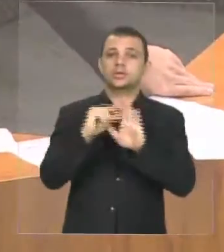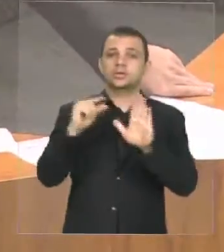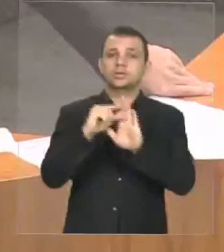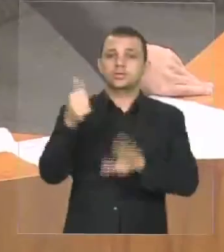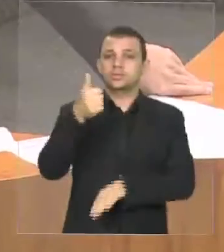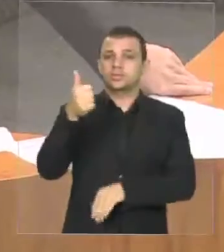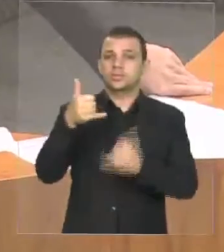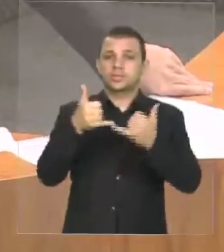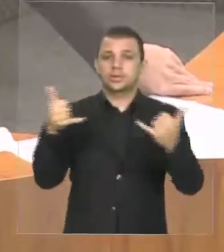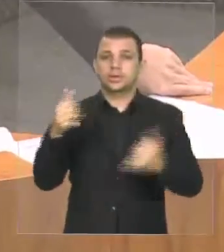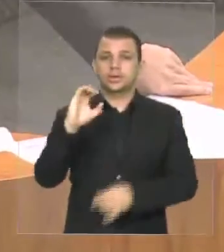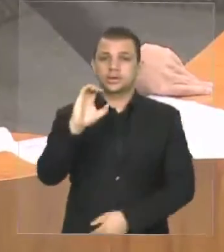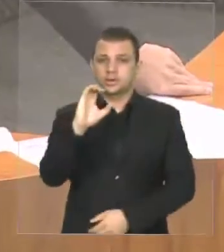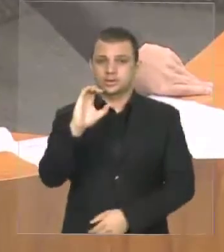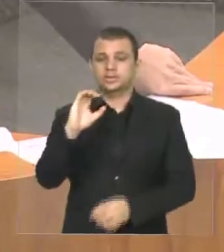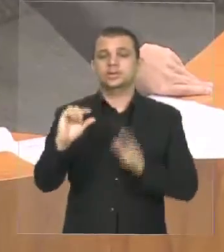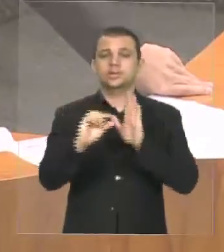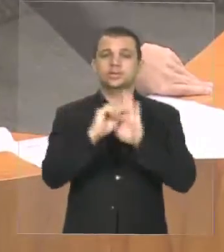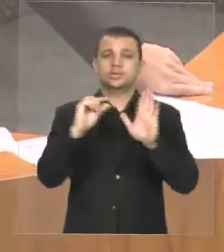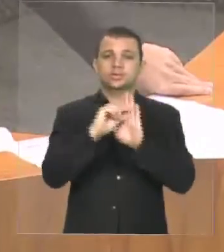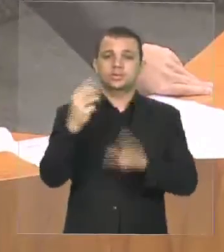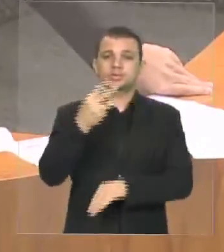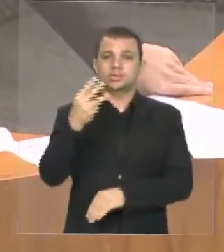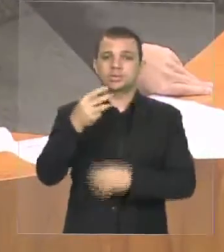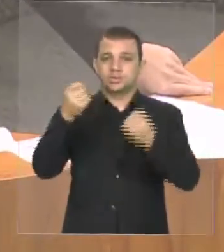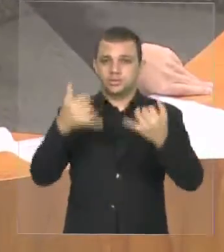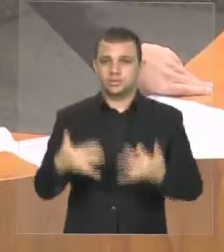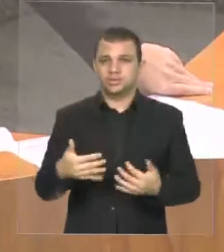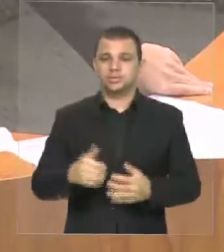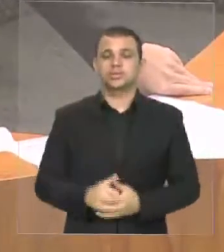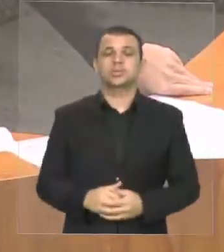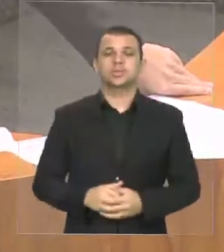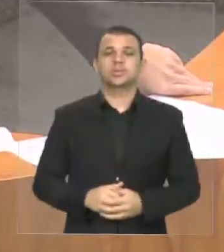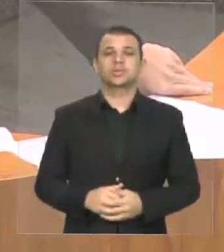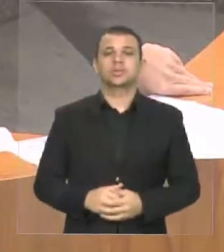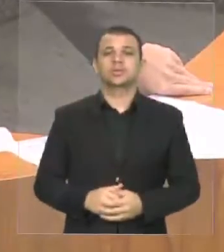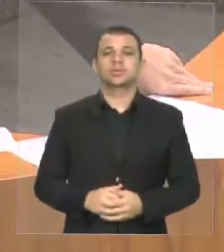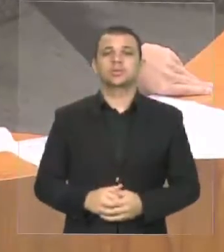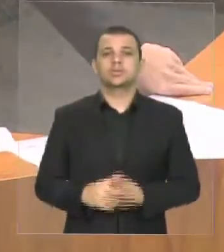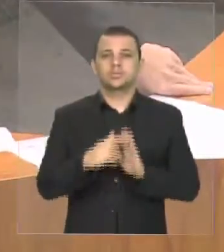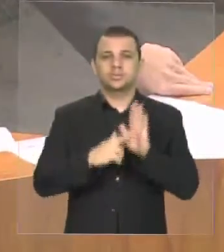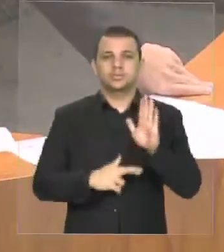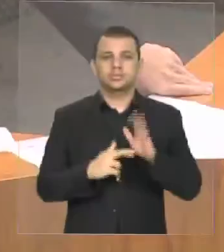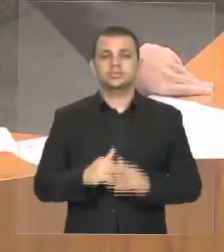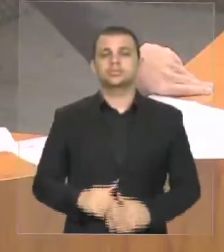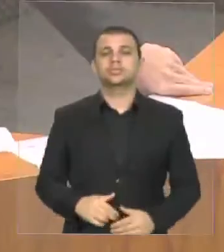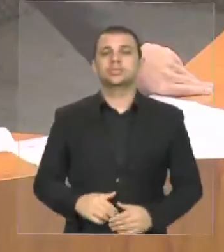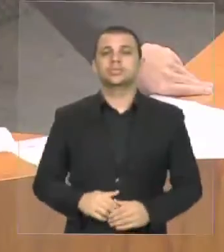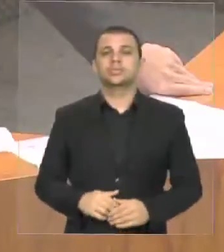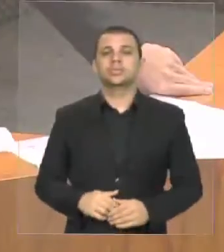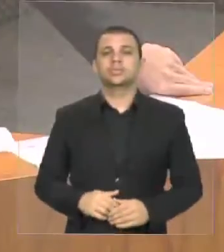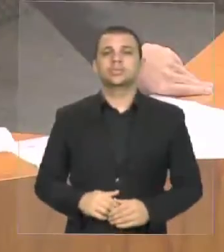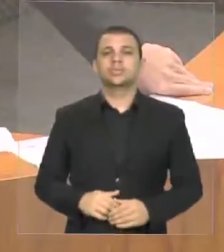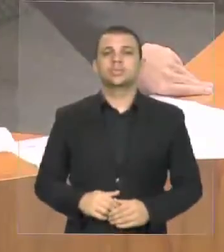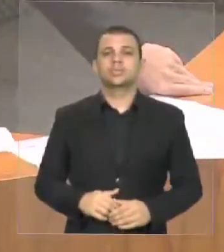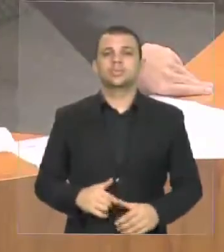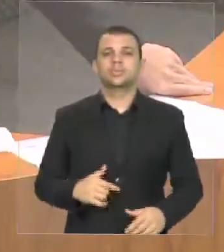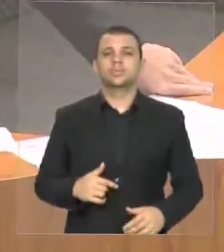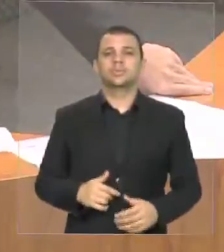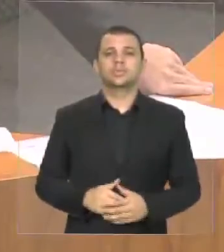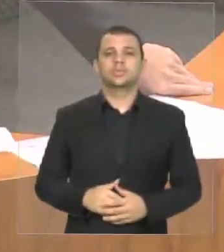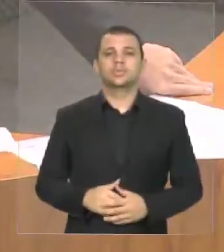linha C do inciso 3º, a linha C, e aí vem a redação: nas operações internas